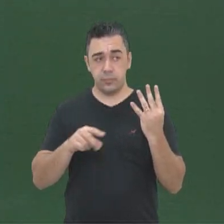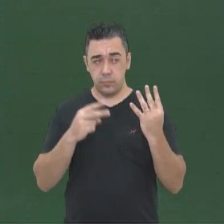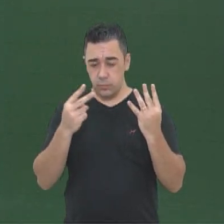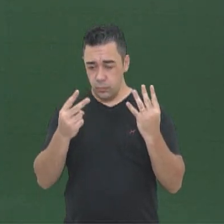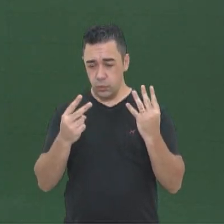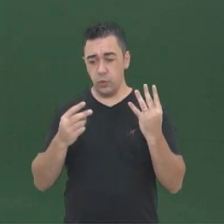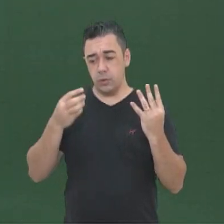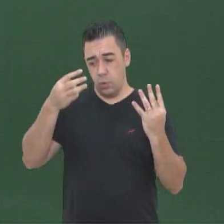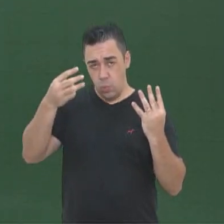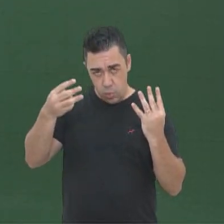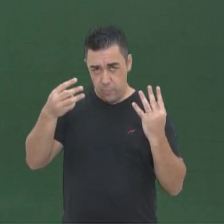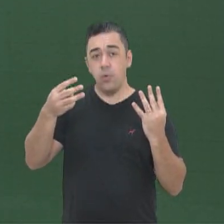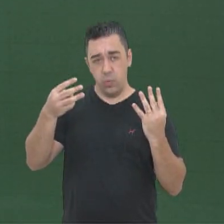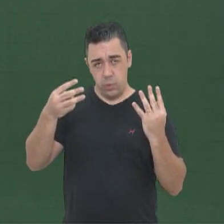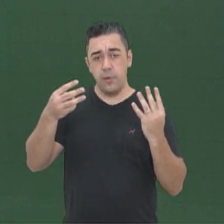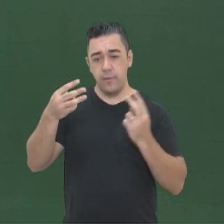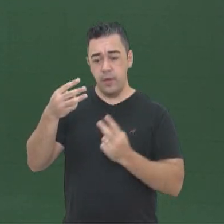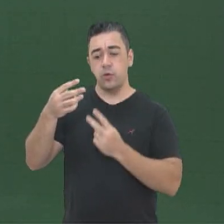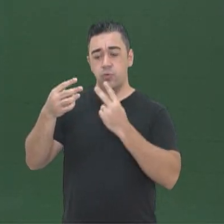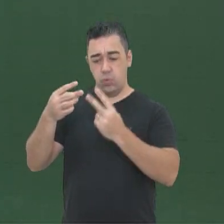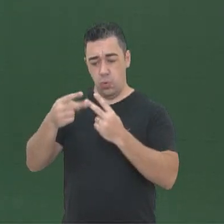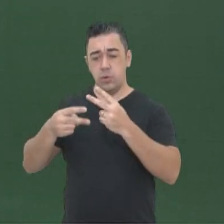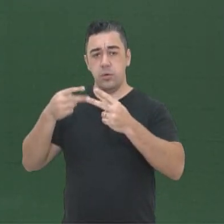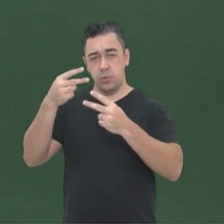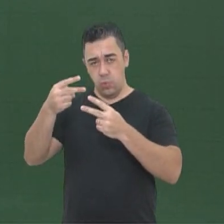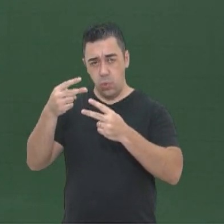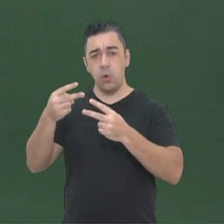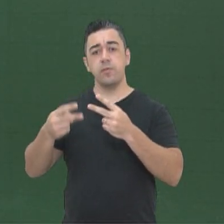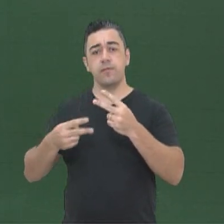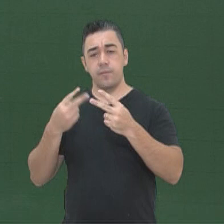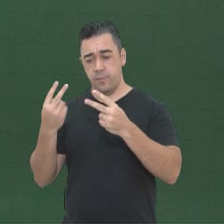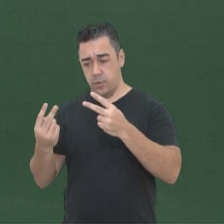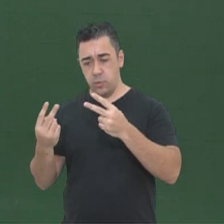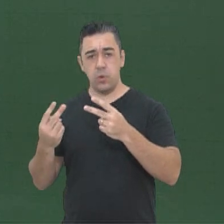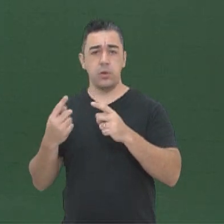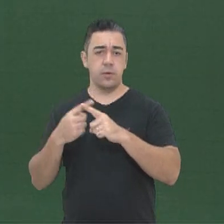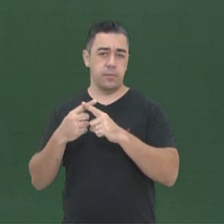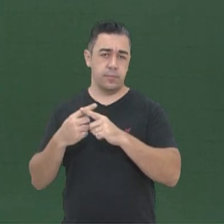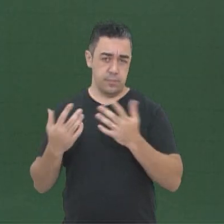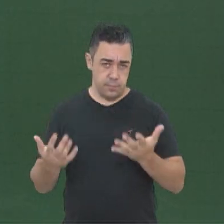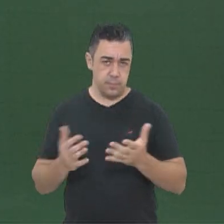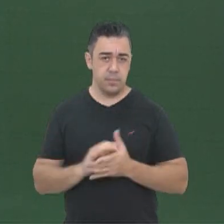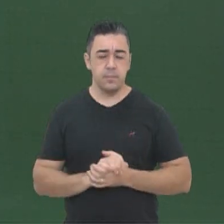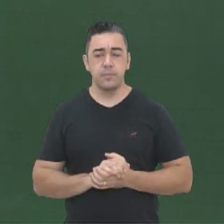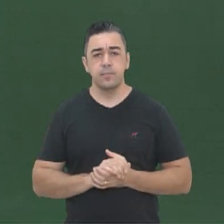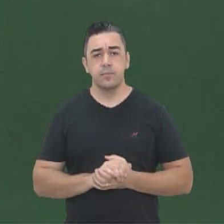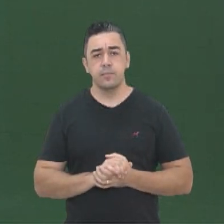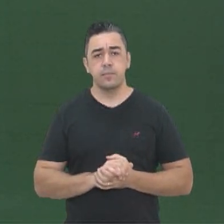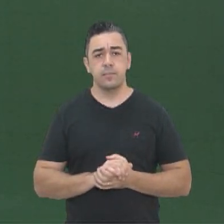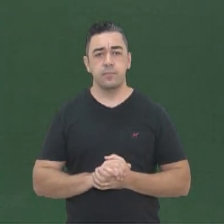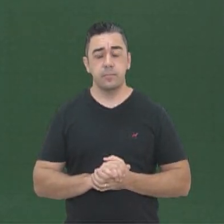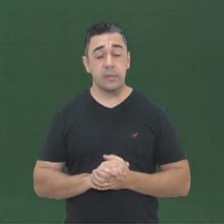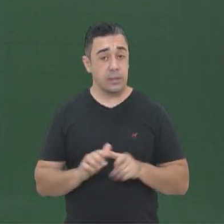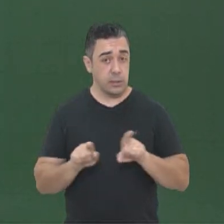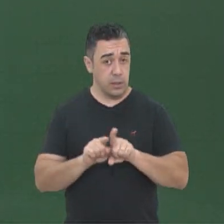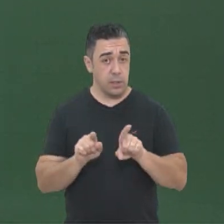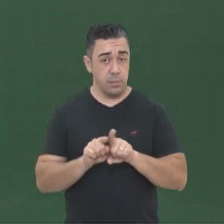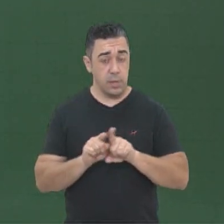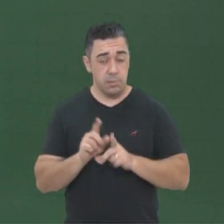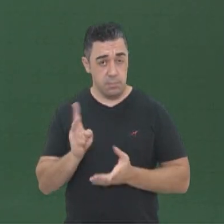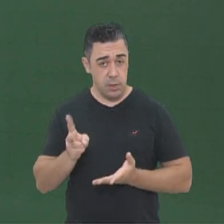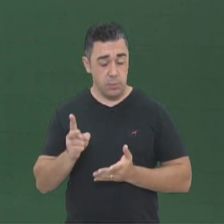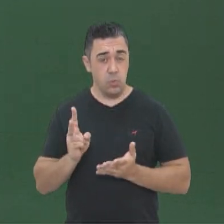2, porque é raiz quadrada, né? Então aqui vai ficar 2 elevado ao quadrado vezes 2. Mesma ideia que eu